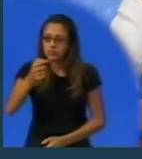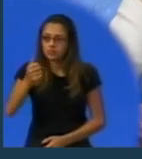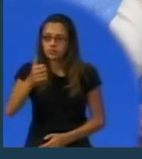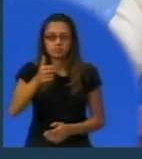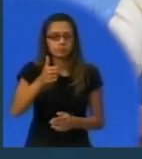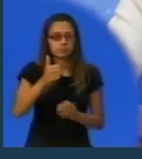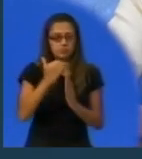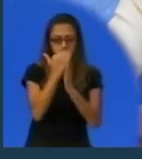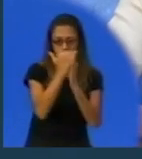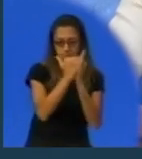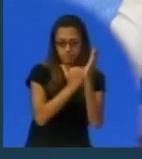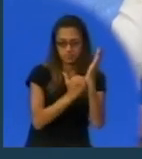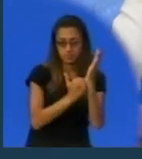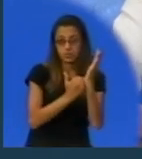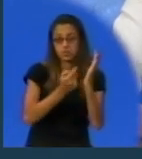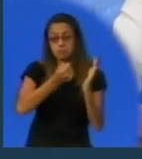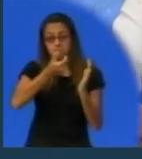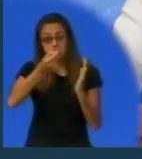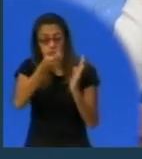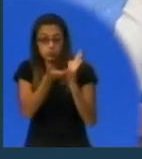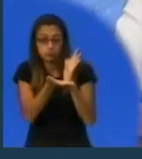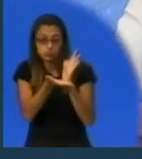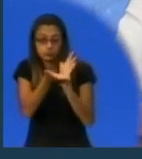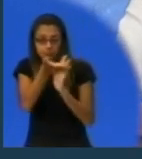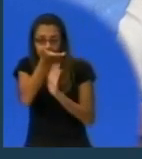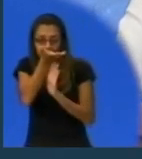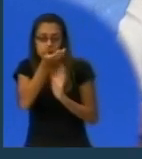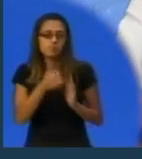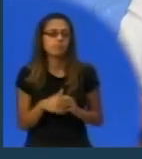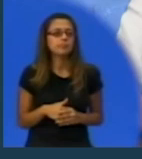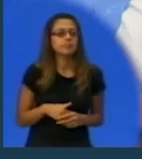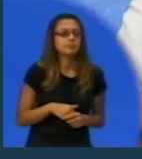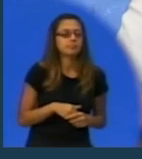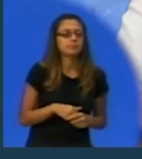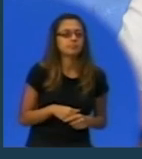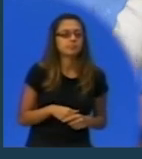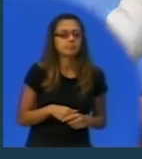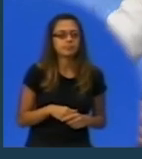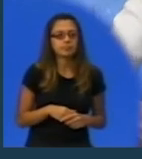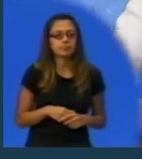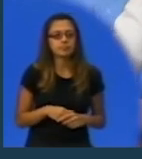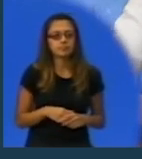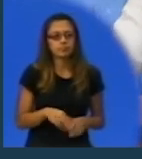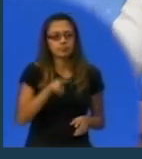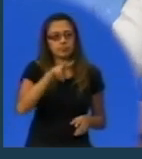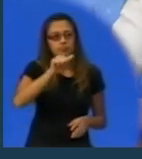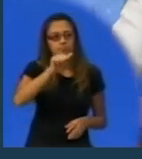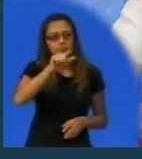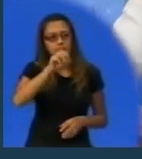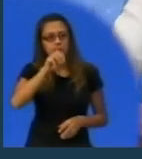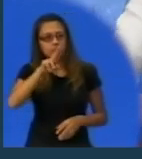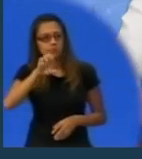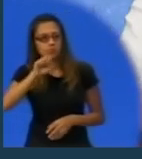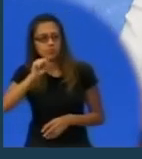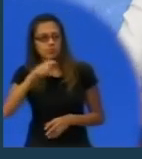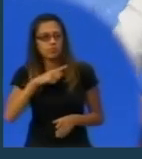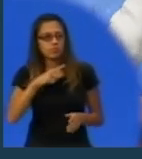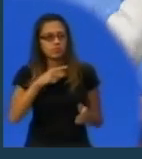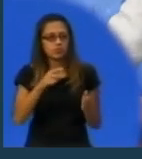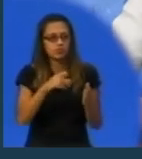incidência mais baixa e poucos valores com uma incidência mais alta. Então, os valores apresentam uma